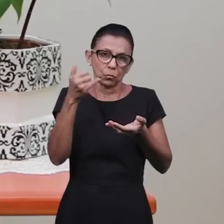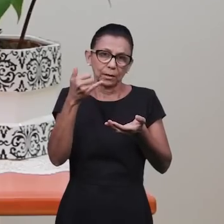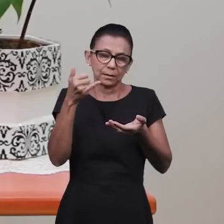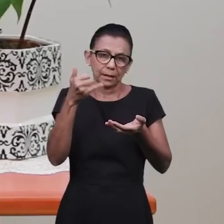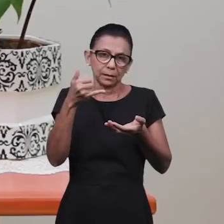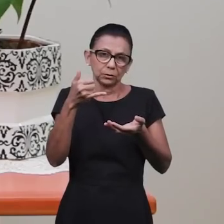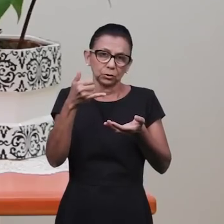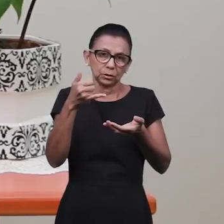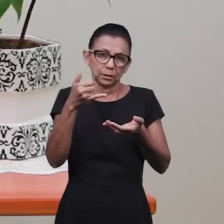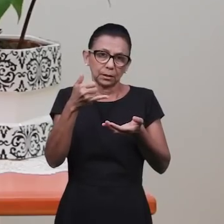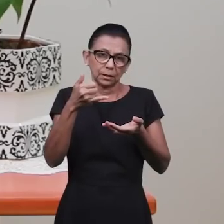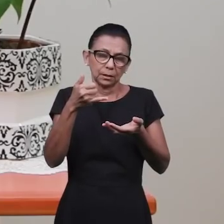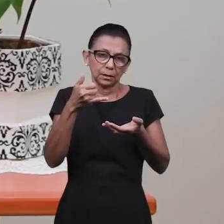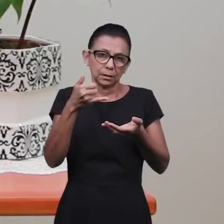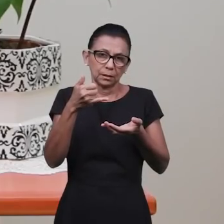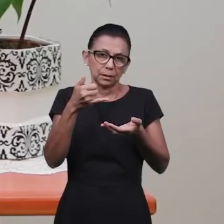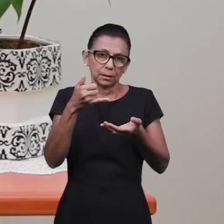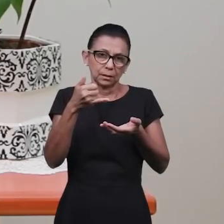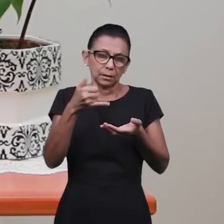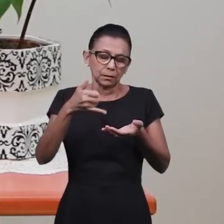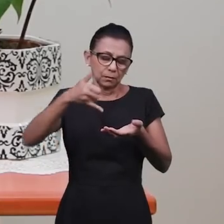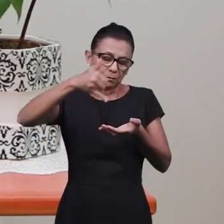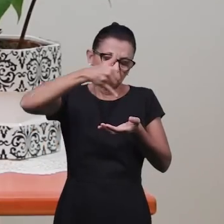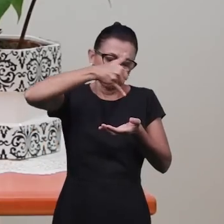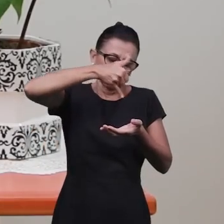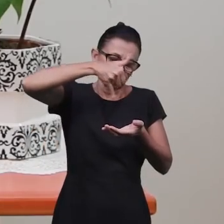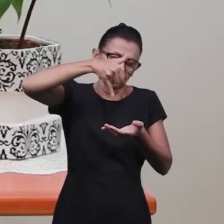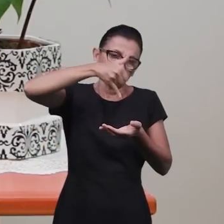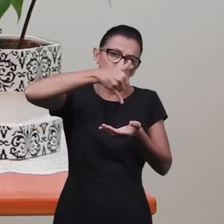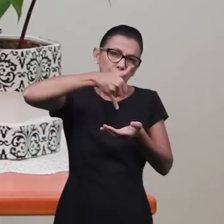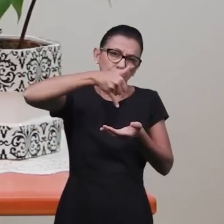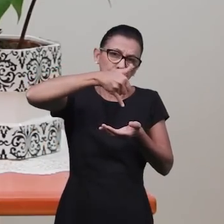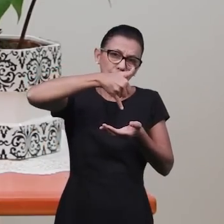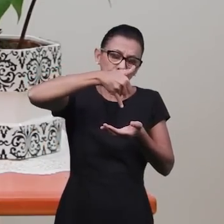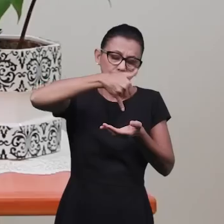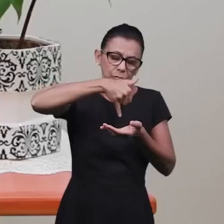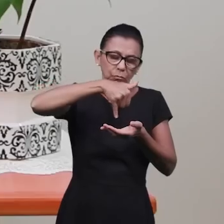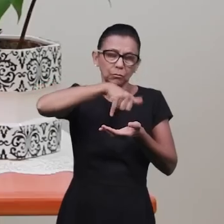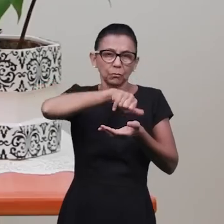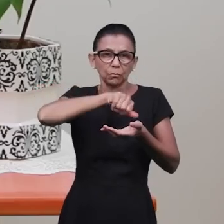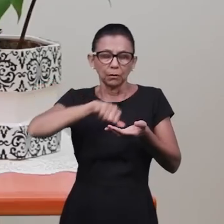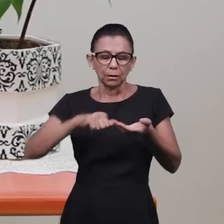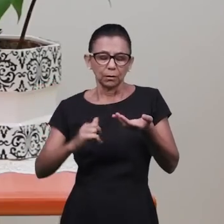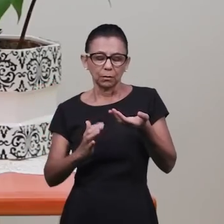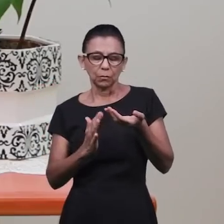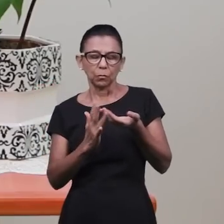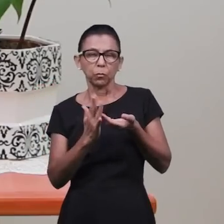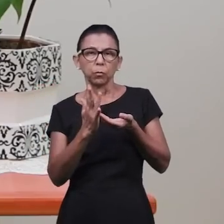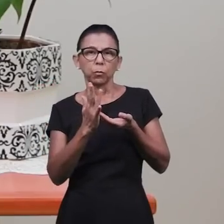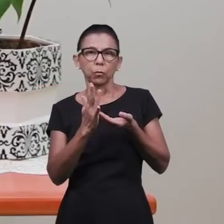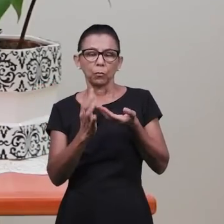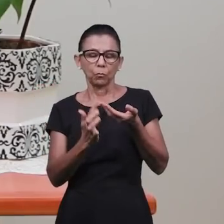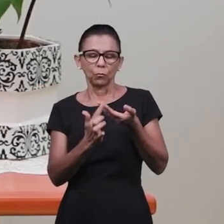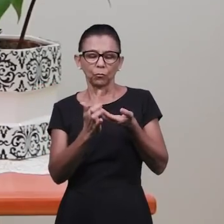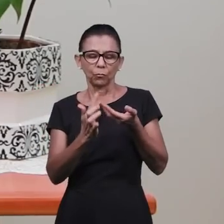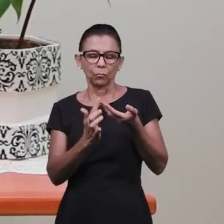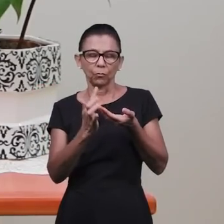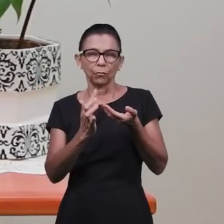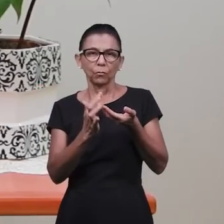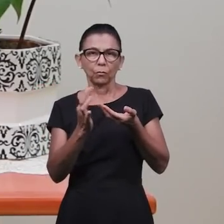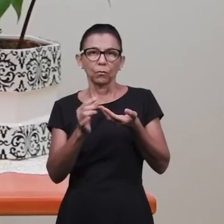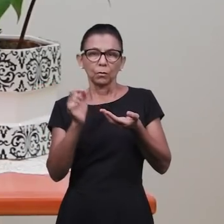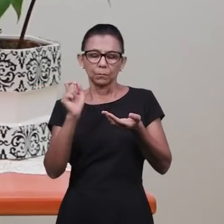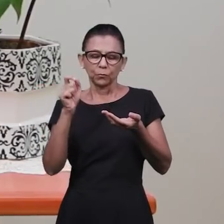por cima, onde se colocava o azeite. Ali havia um pavio, o azeite subia no pavio e se colocava o fogo.